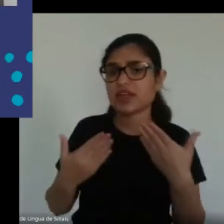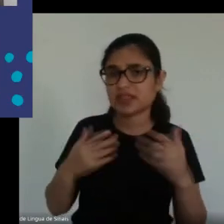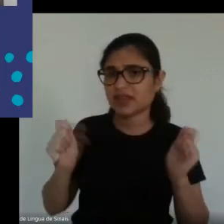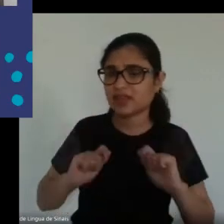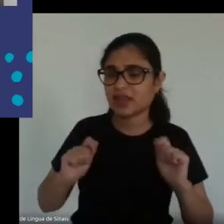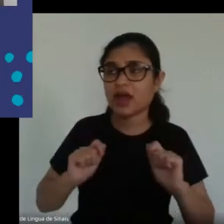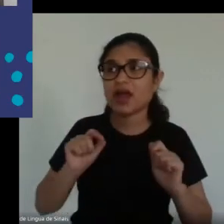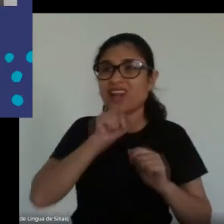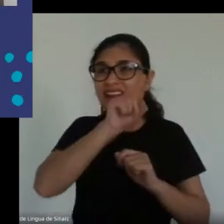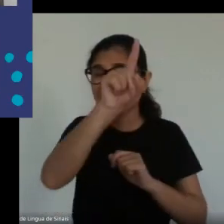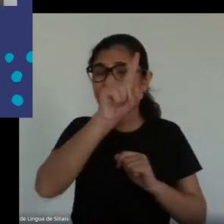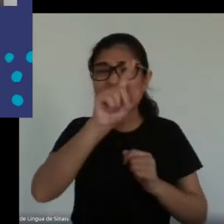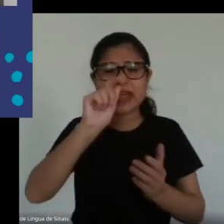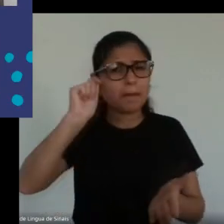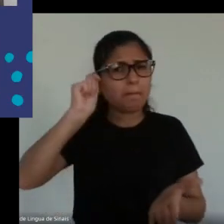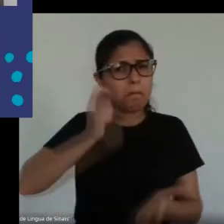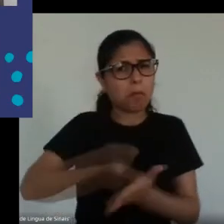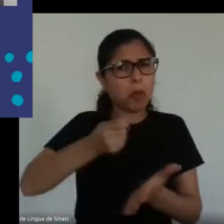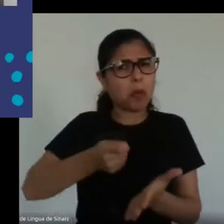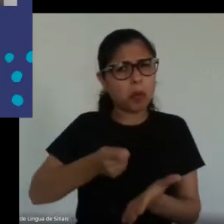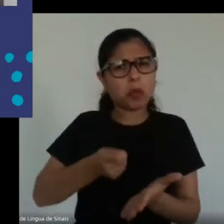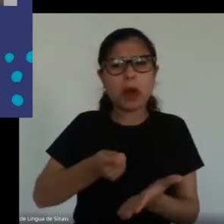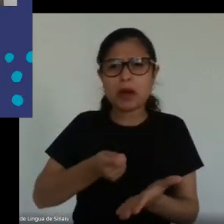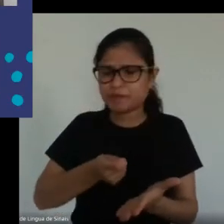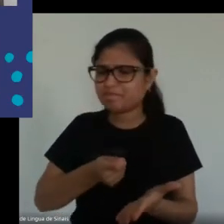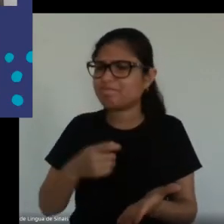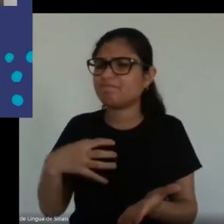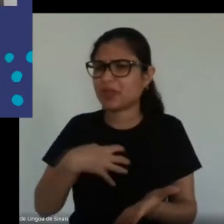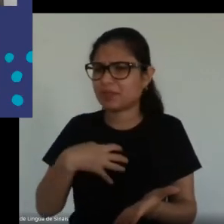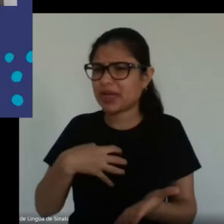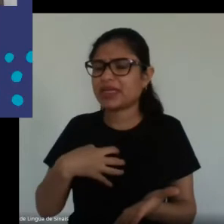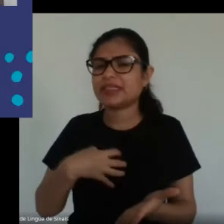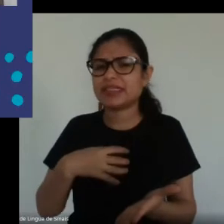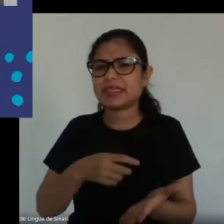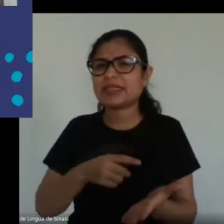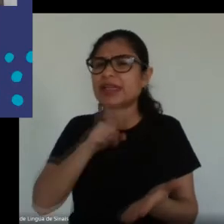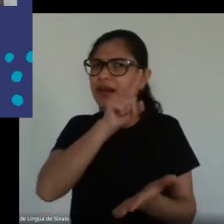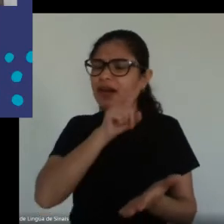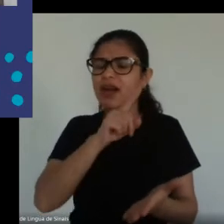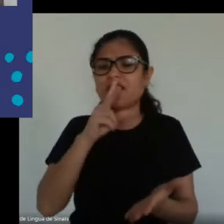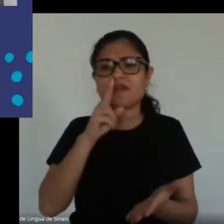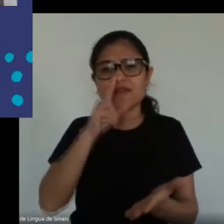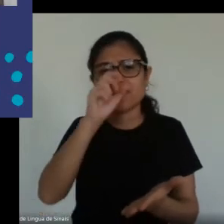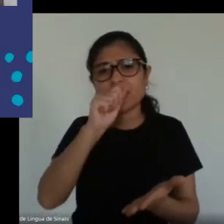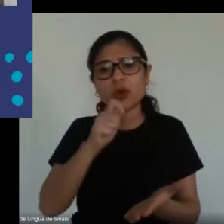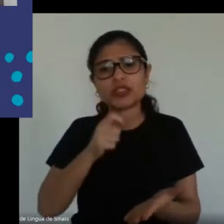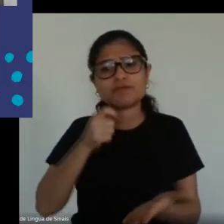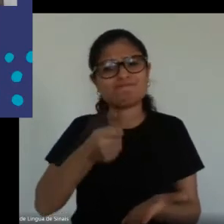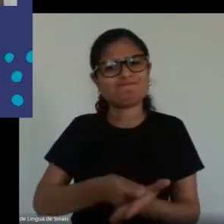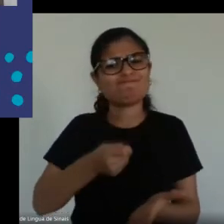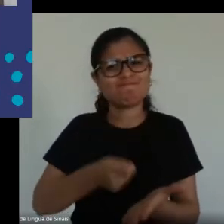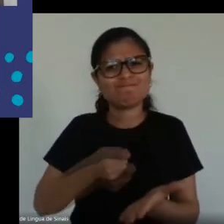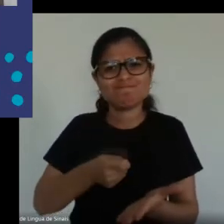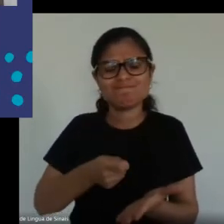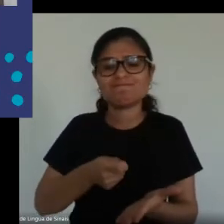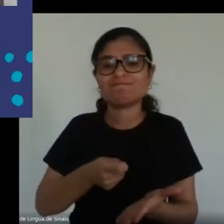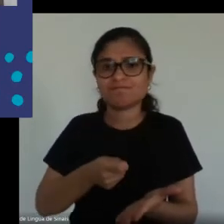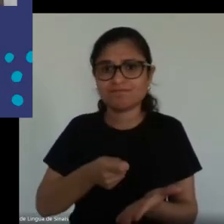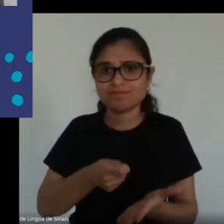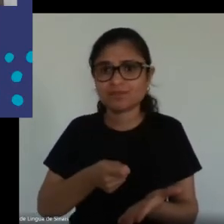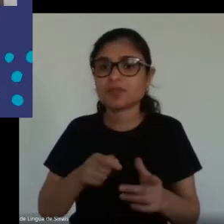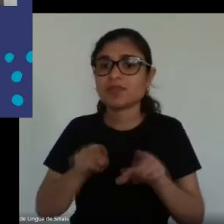com pessoas da Bahia. Vocês não têm noção, o que impera ainda é o coronelismo e é essa